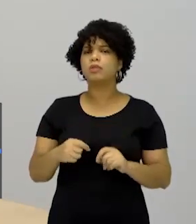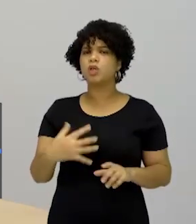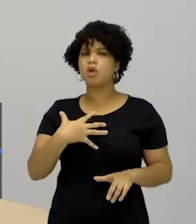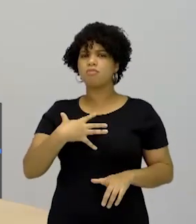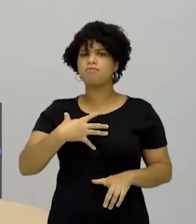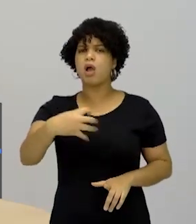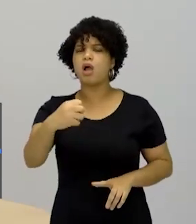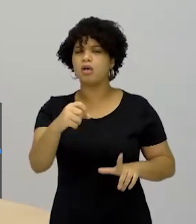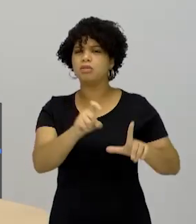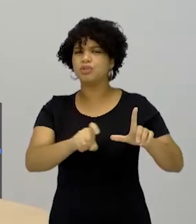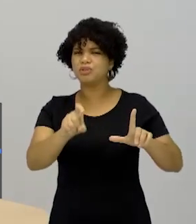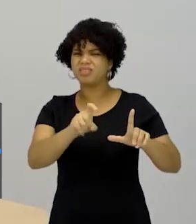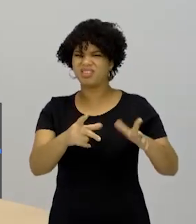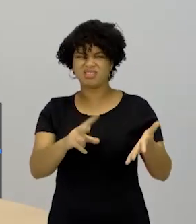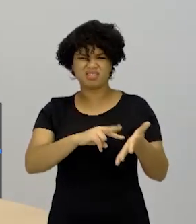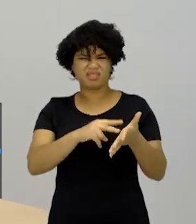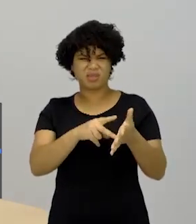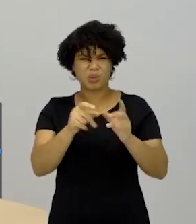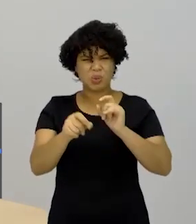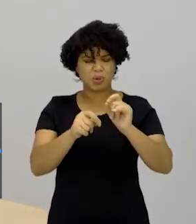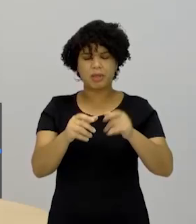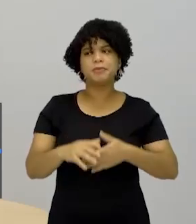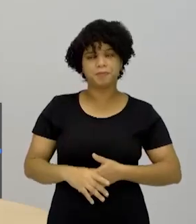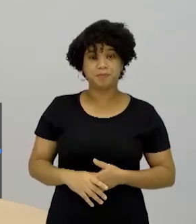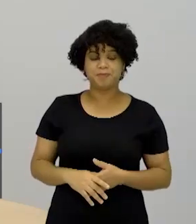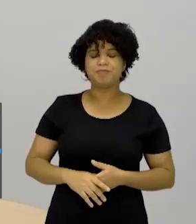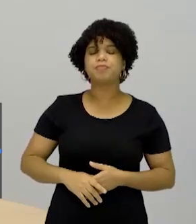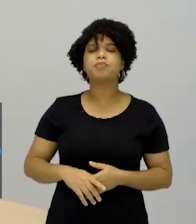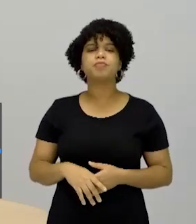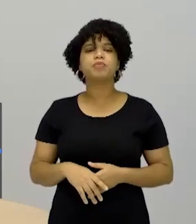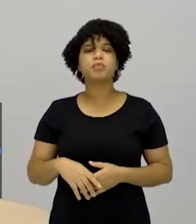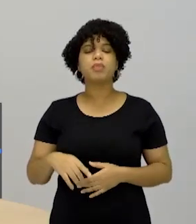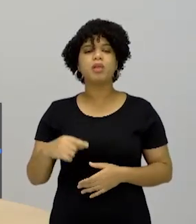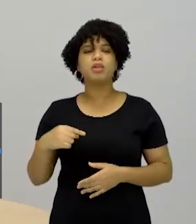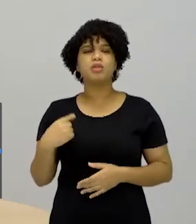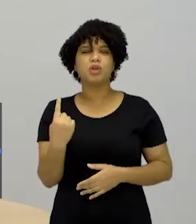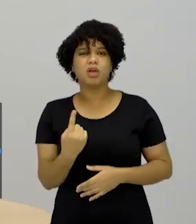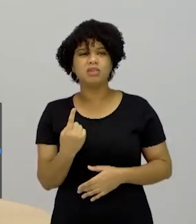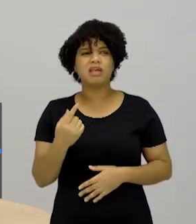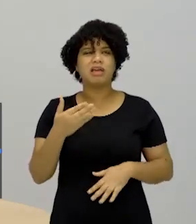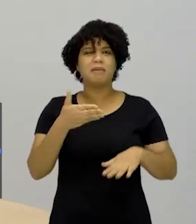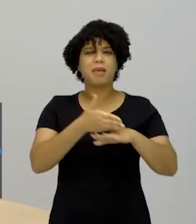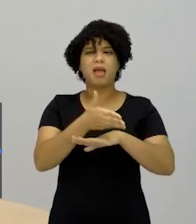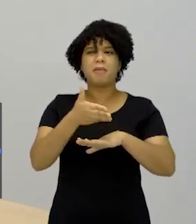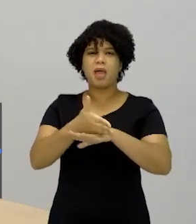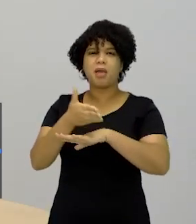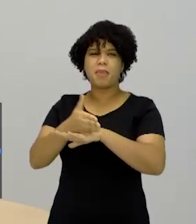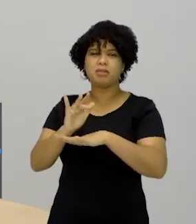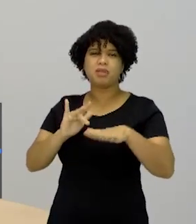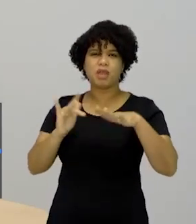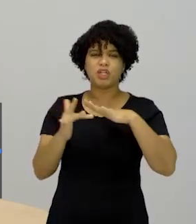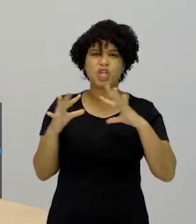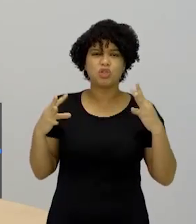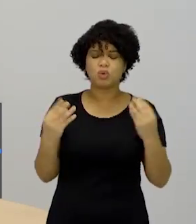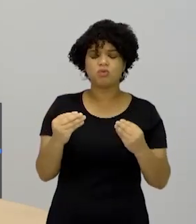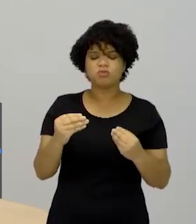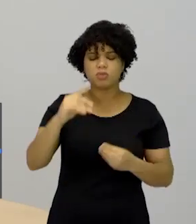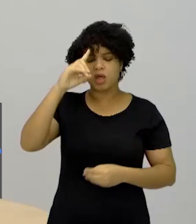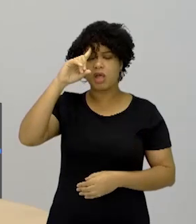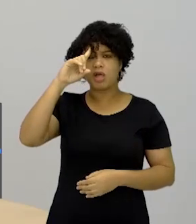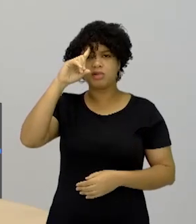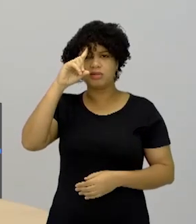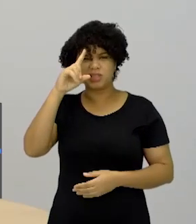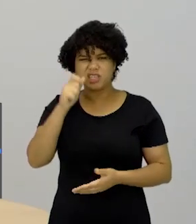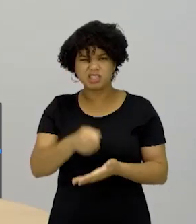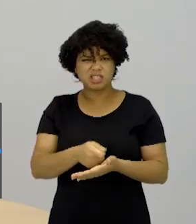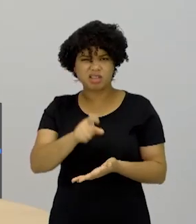suicídio digital, ou seja, um procedimento que possibilita desaparecer do mundo virtual. É possível apagar as